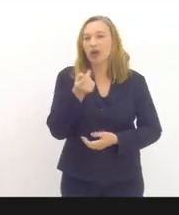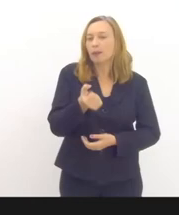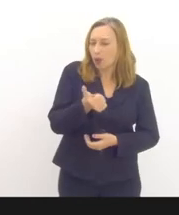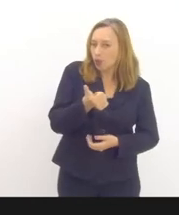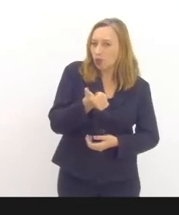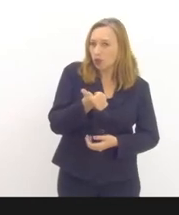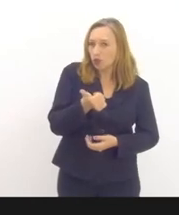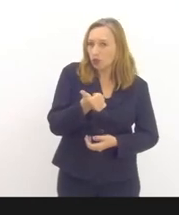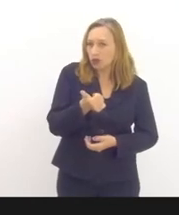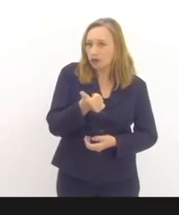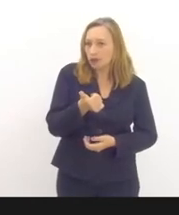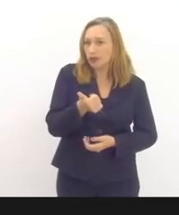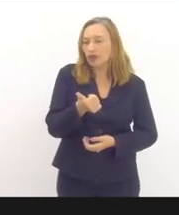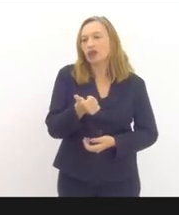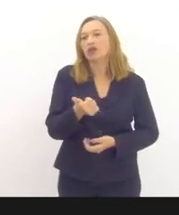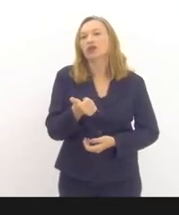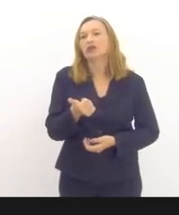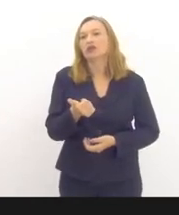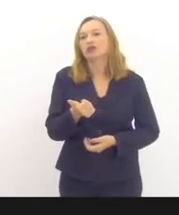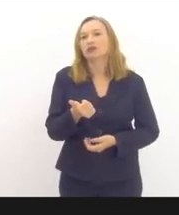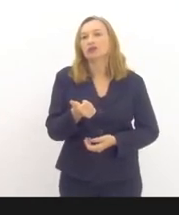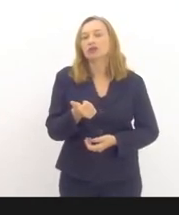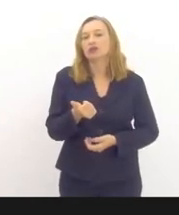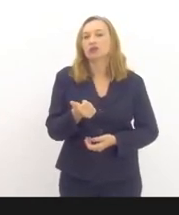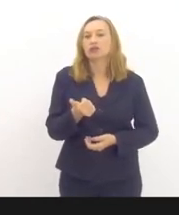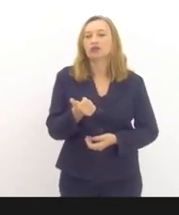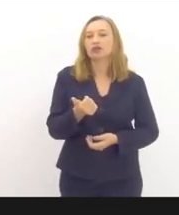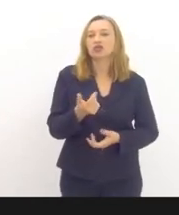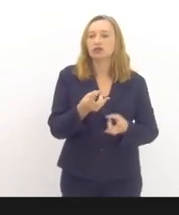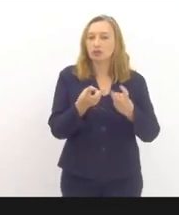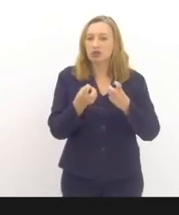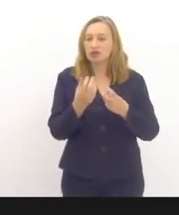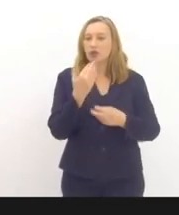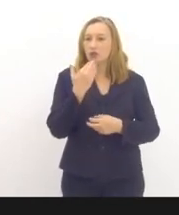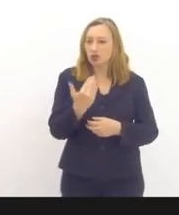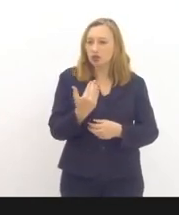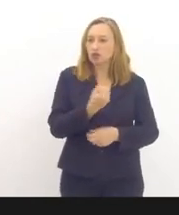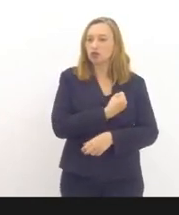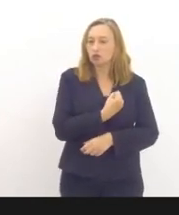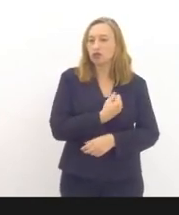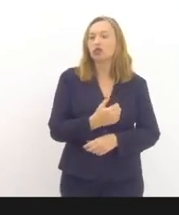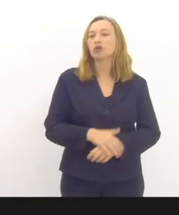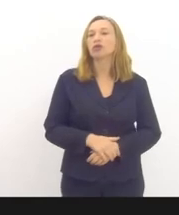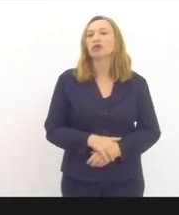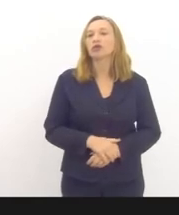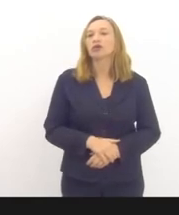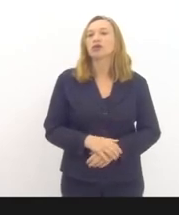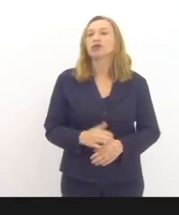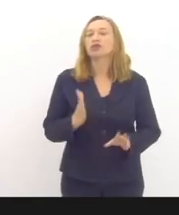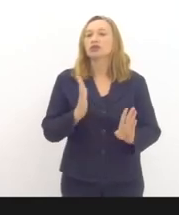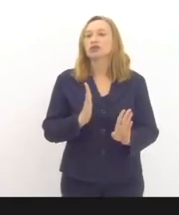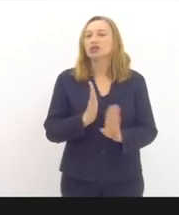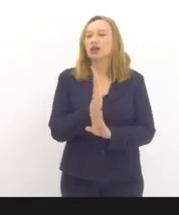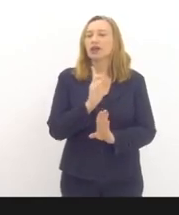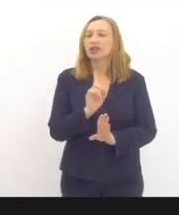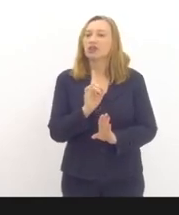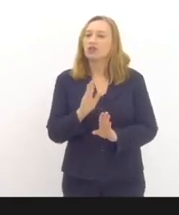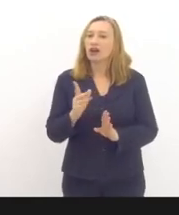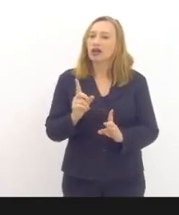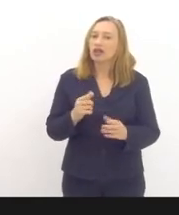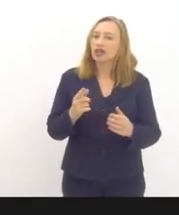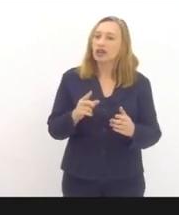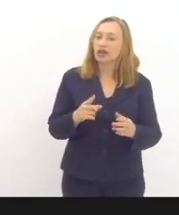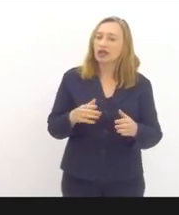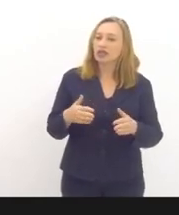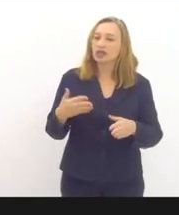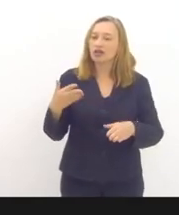perto até do solicitado e provavelmente, assim, de repente não vai ao encontro da necessidade